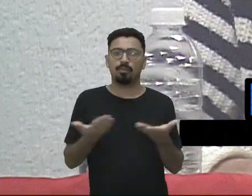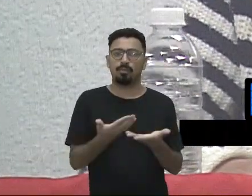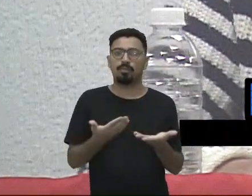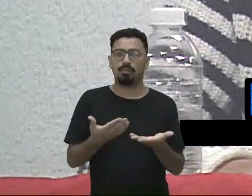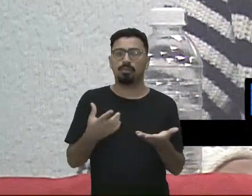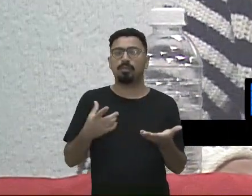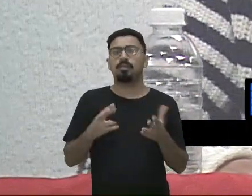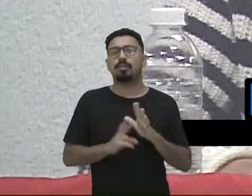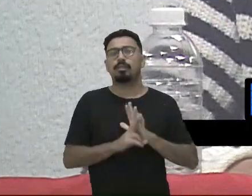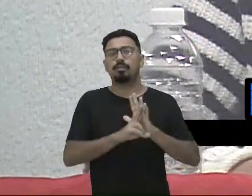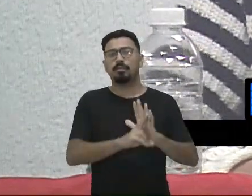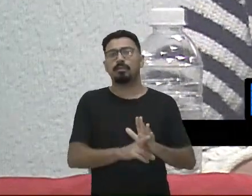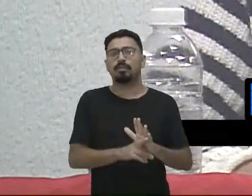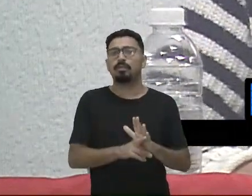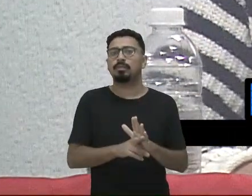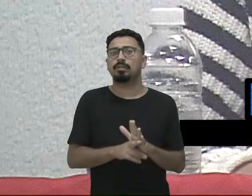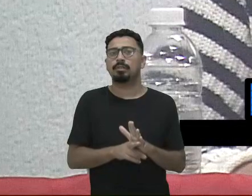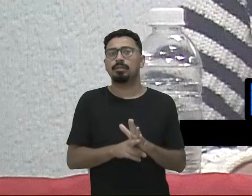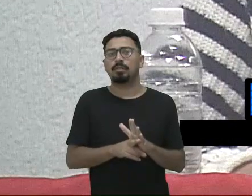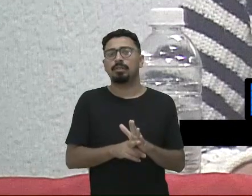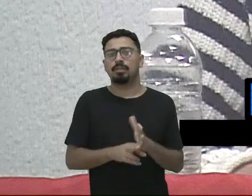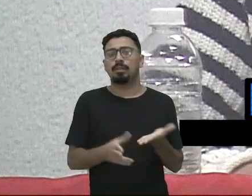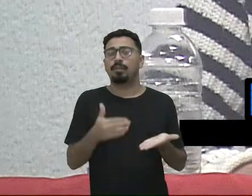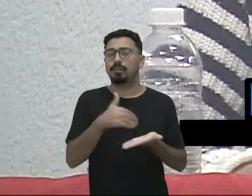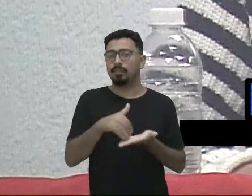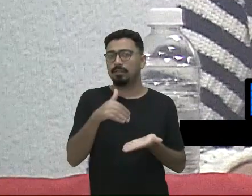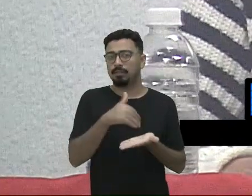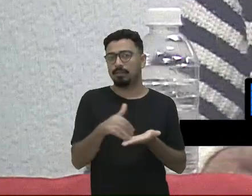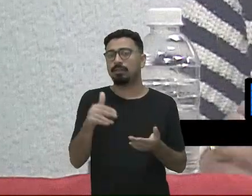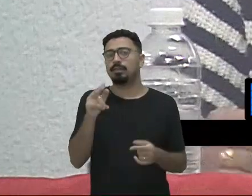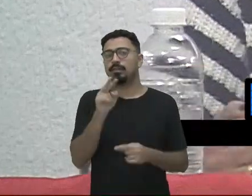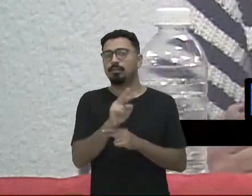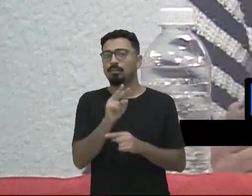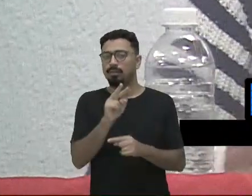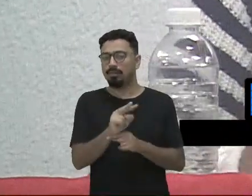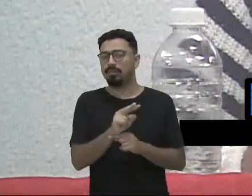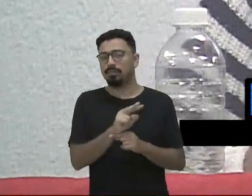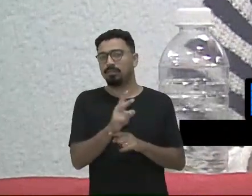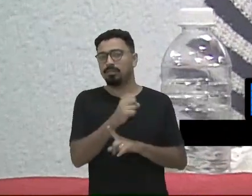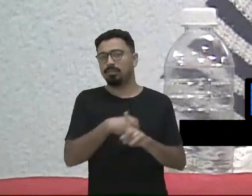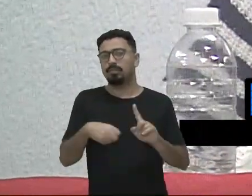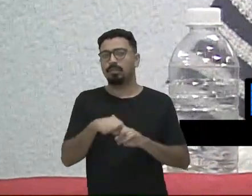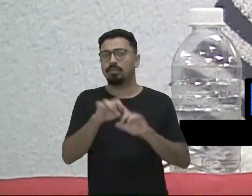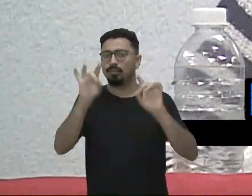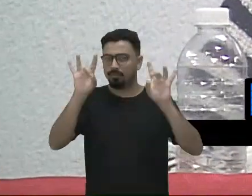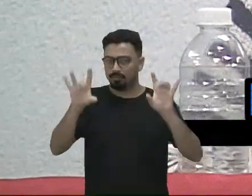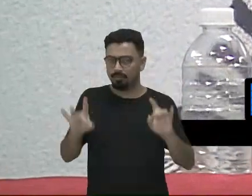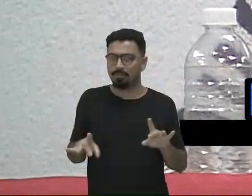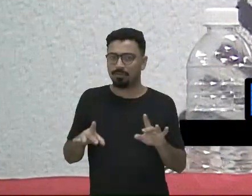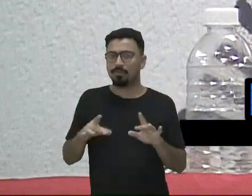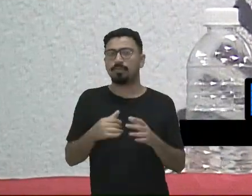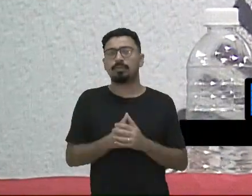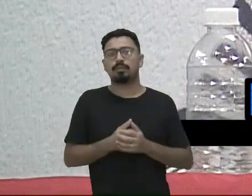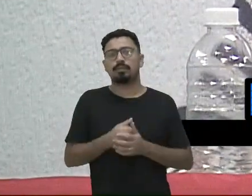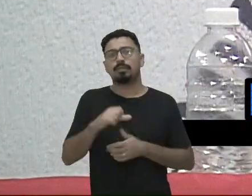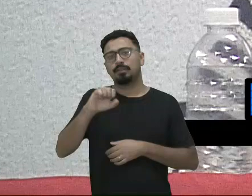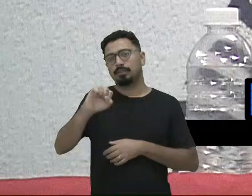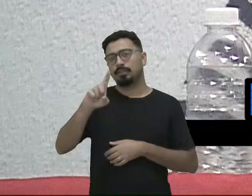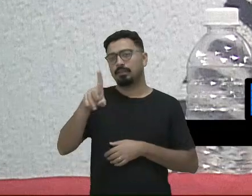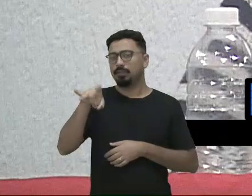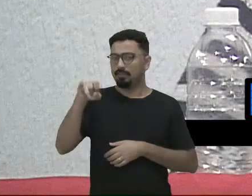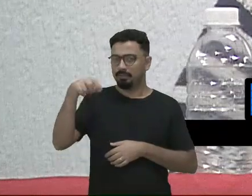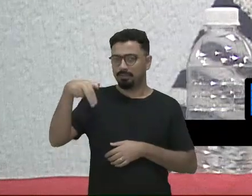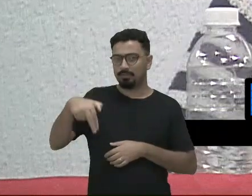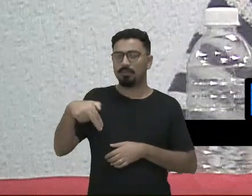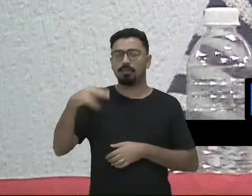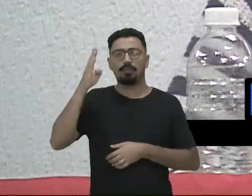pelo Departamento de Proteção Social Especial da Secretaria de Desenvolvimento e Inclusão Social do município de Taubaté.